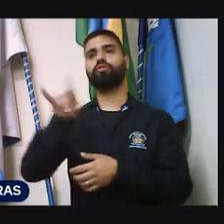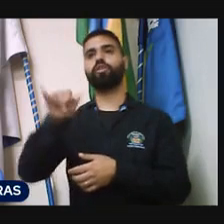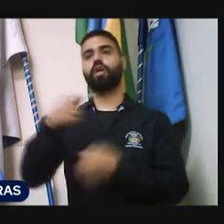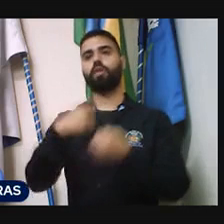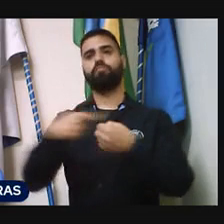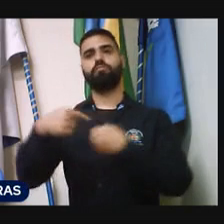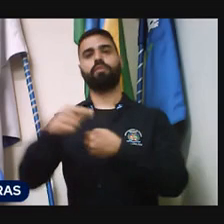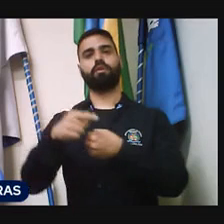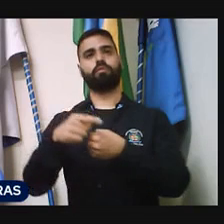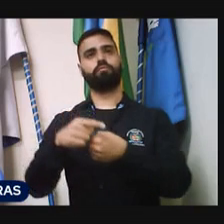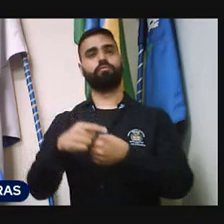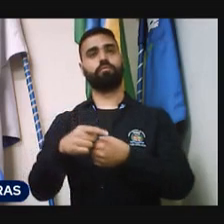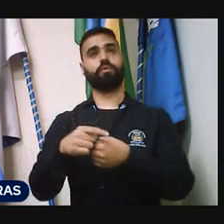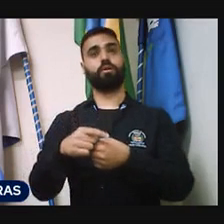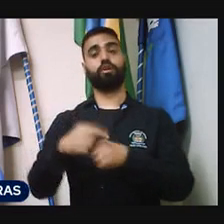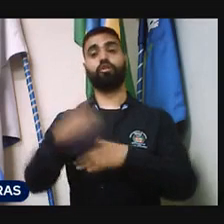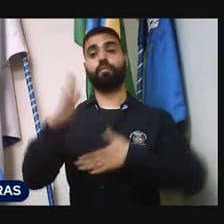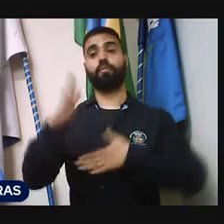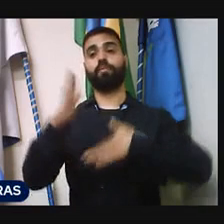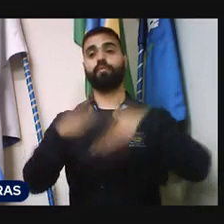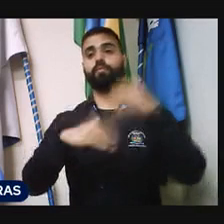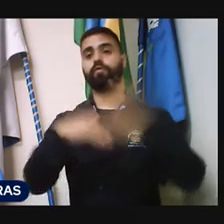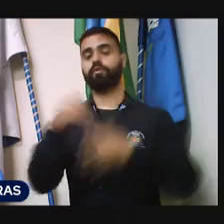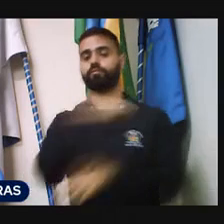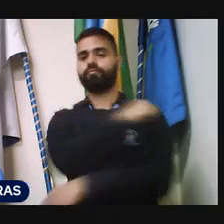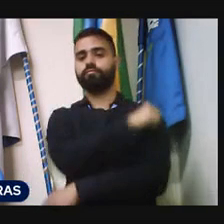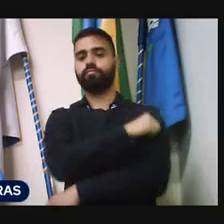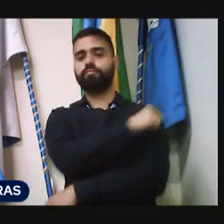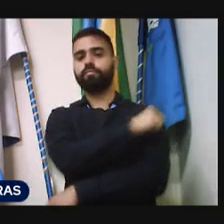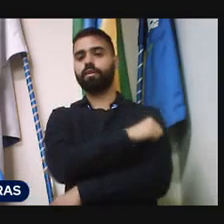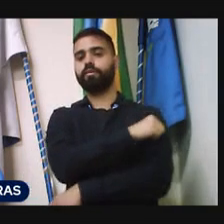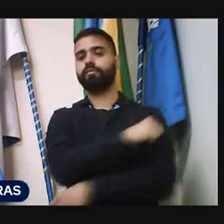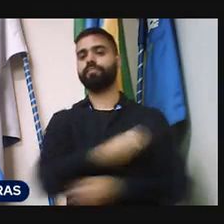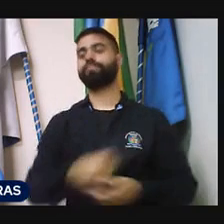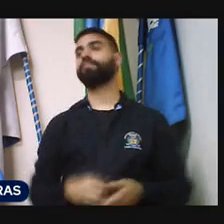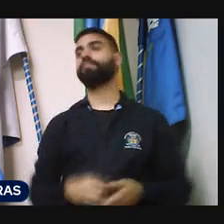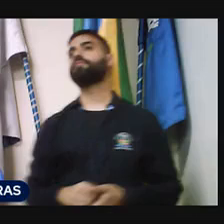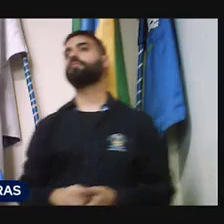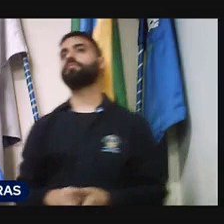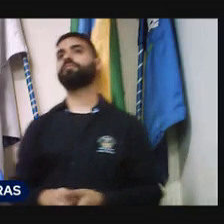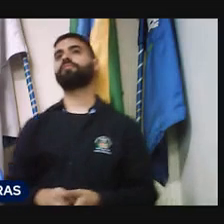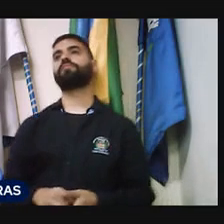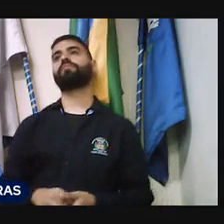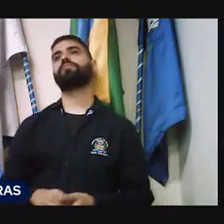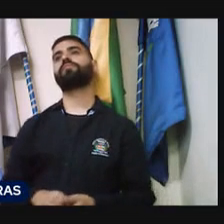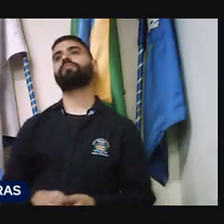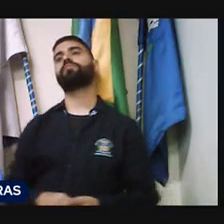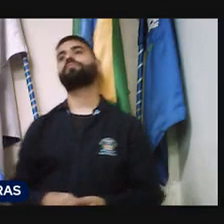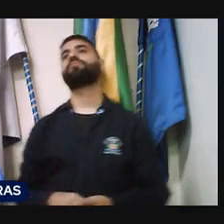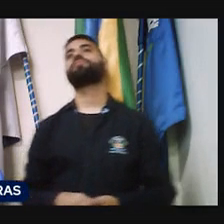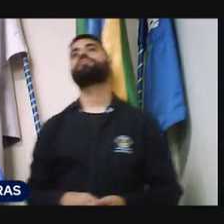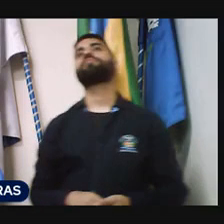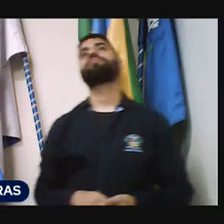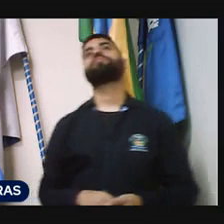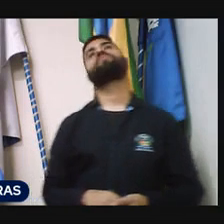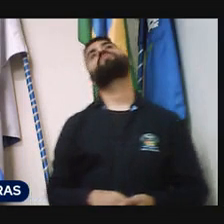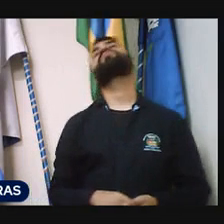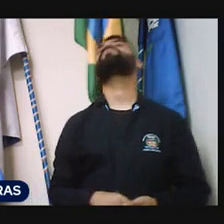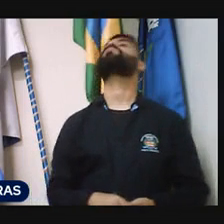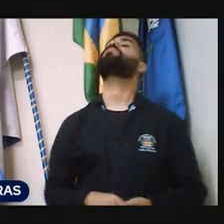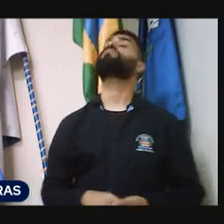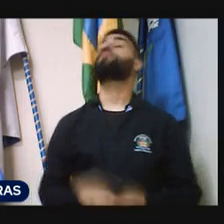Municipal do profissional de enfermagem em discussão há nenhum Vereador queria